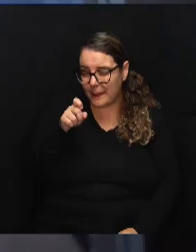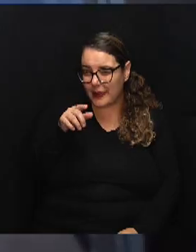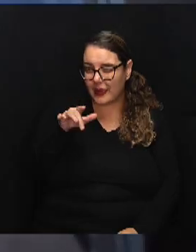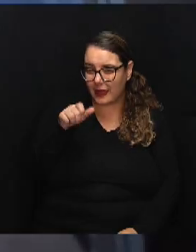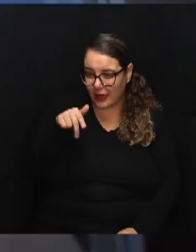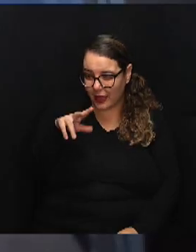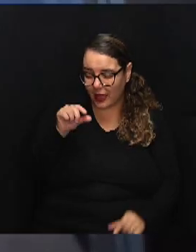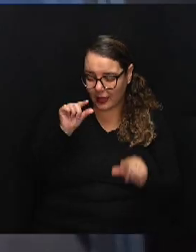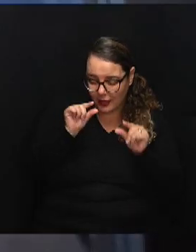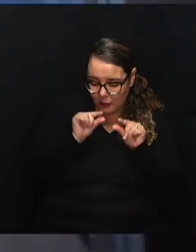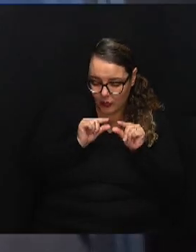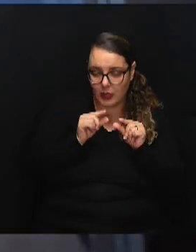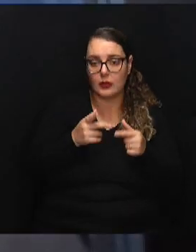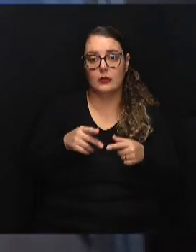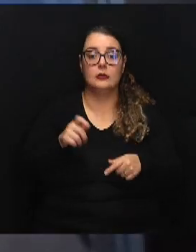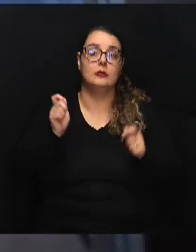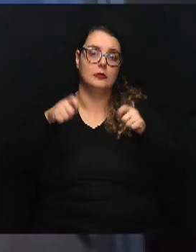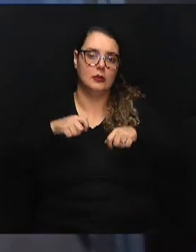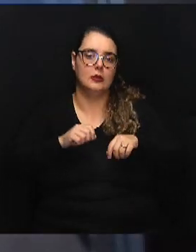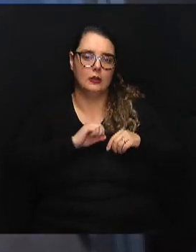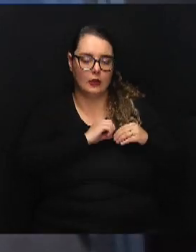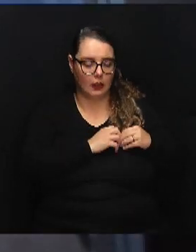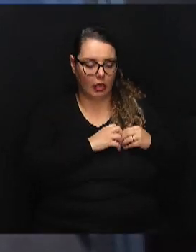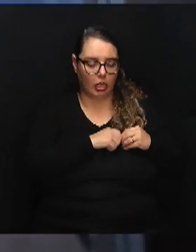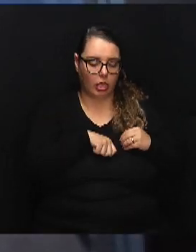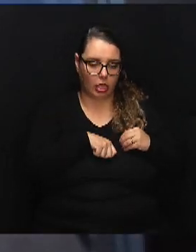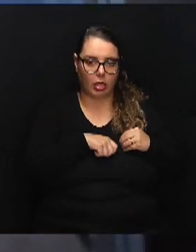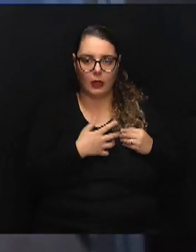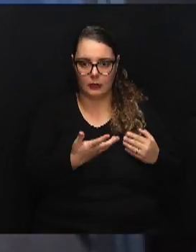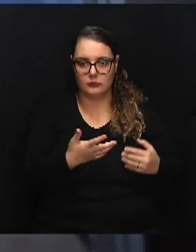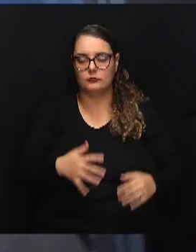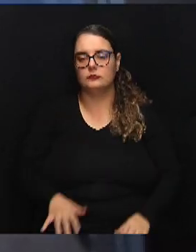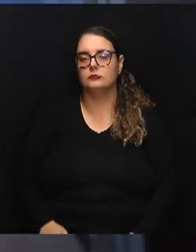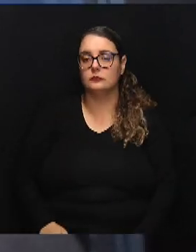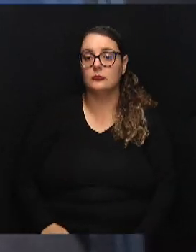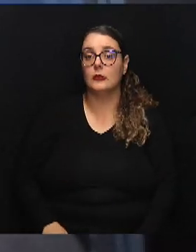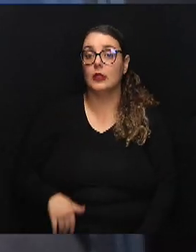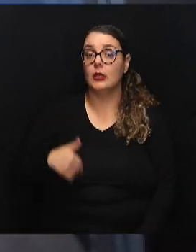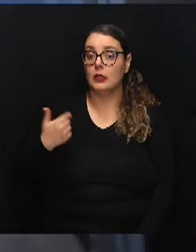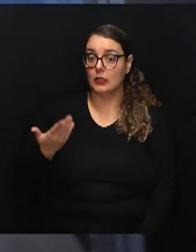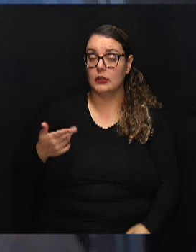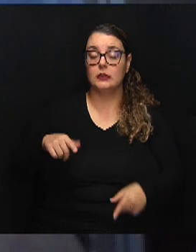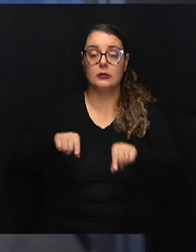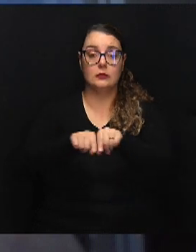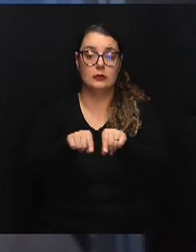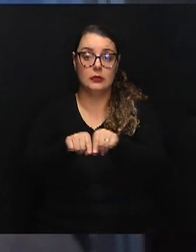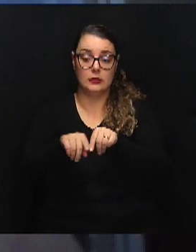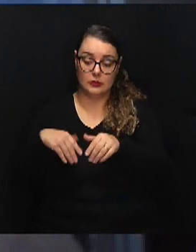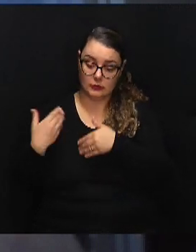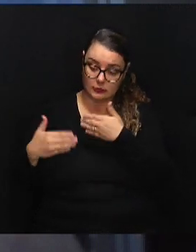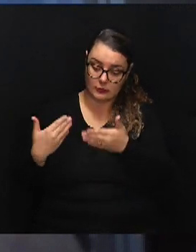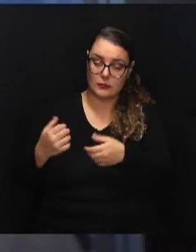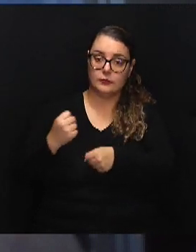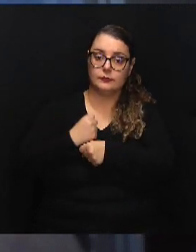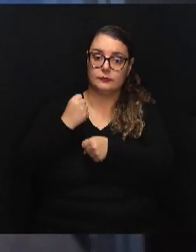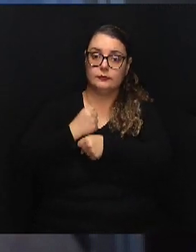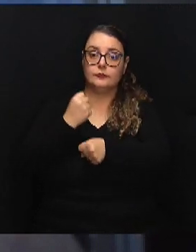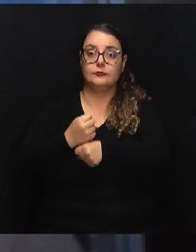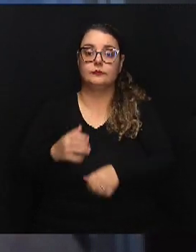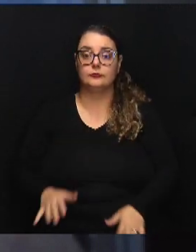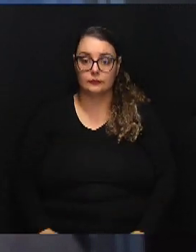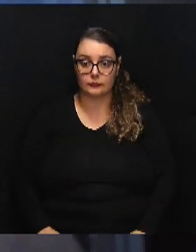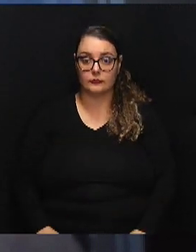mais susceptível, né, a ter aí obstruções. E ao longo dos anos, essa camada